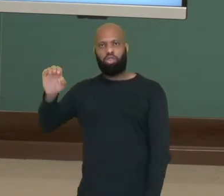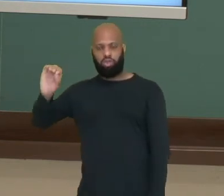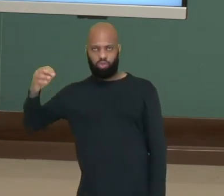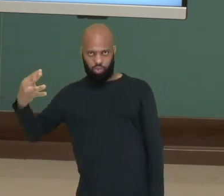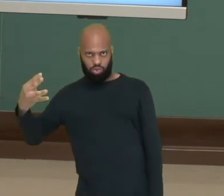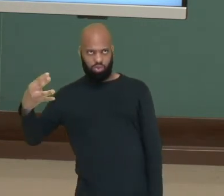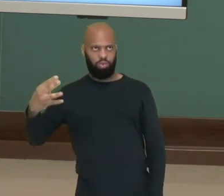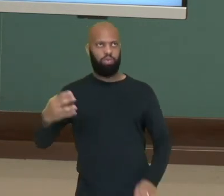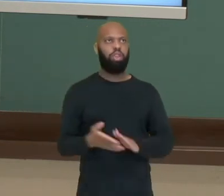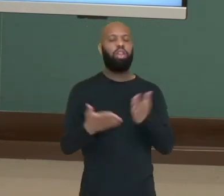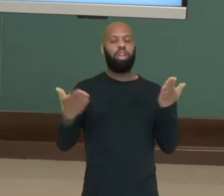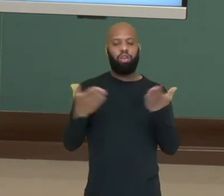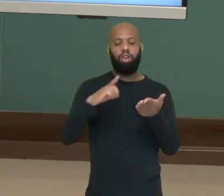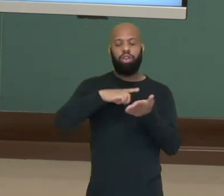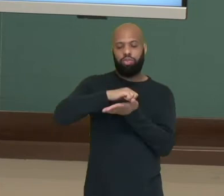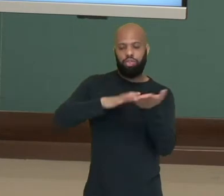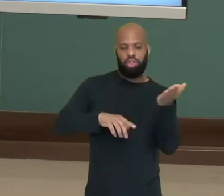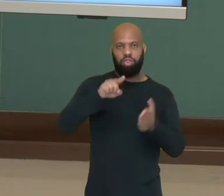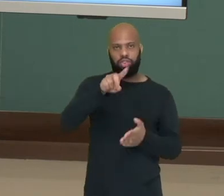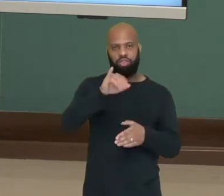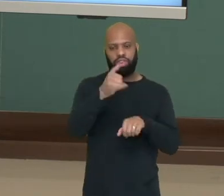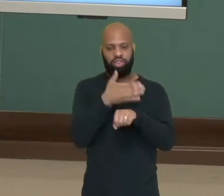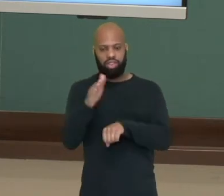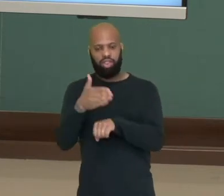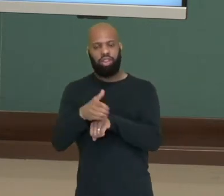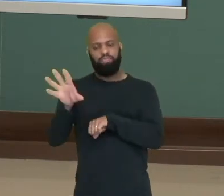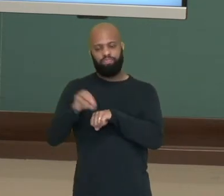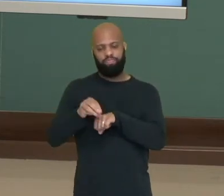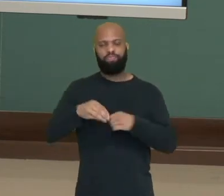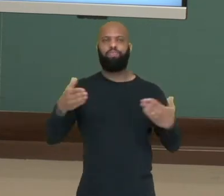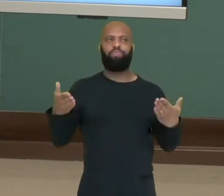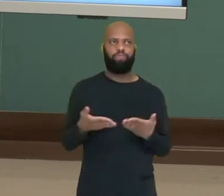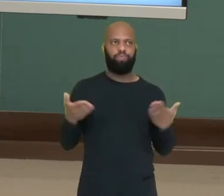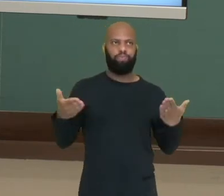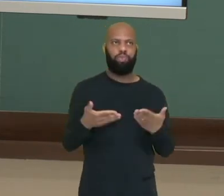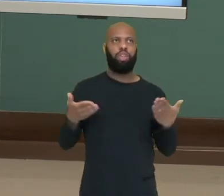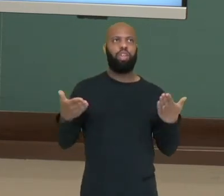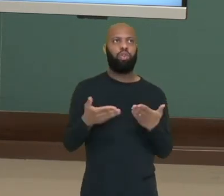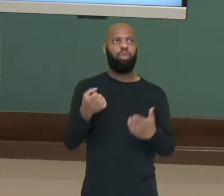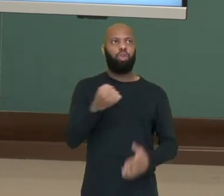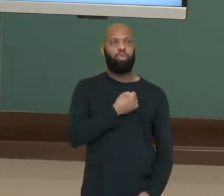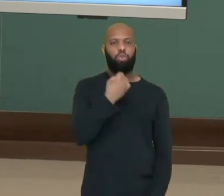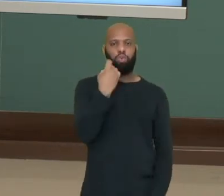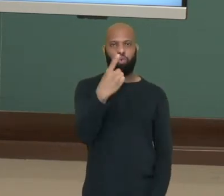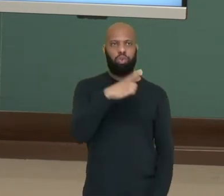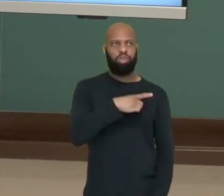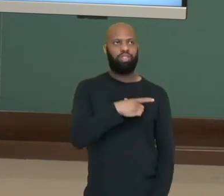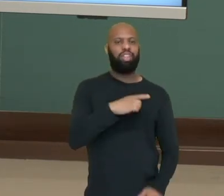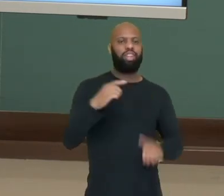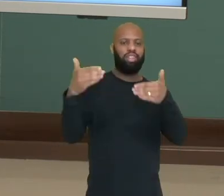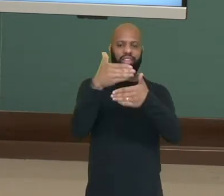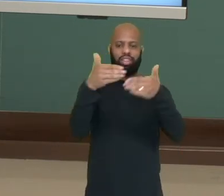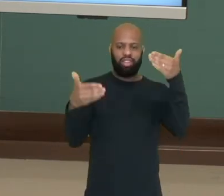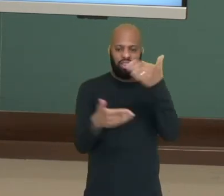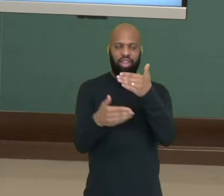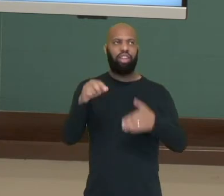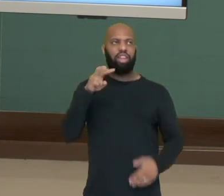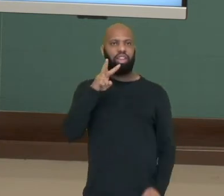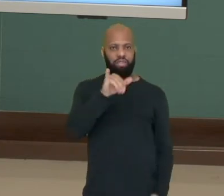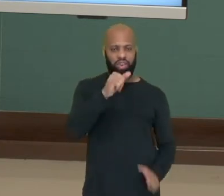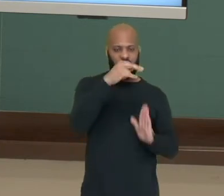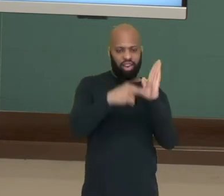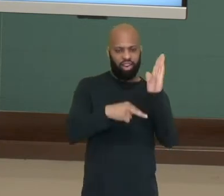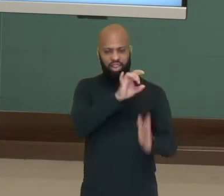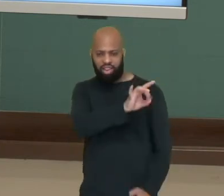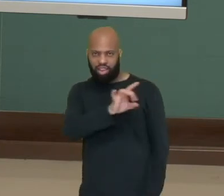E agora vamos ver uma atividade para praticar o nosso conhecimento. Então, essa atividade 1 está dividida em duas telas e eu vou deixar um tempinho cada